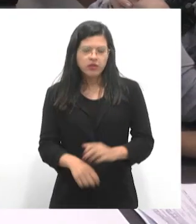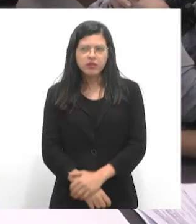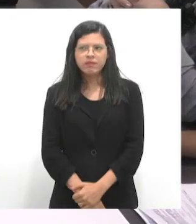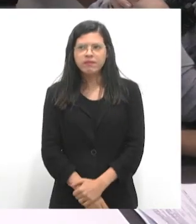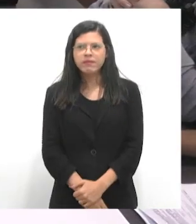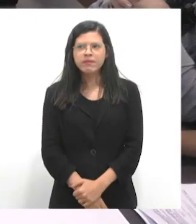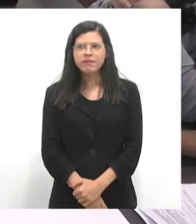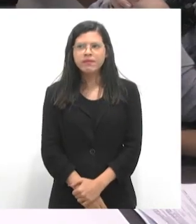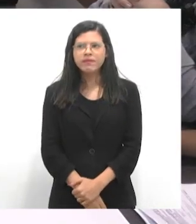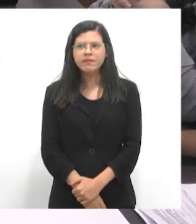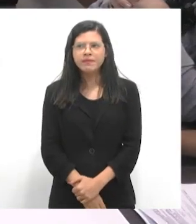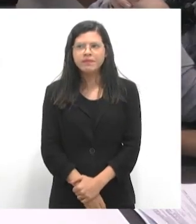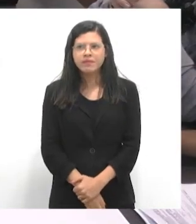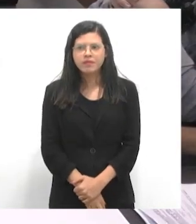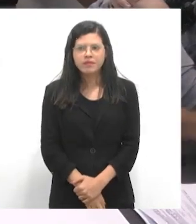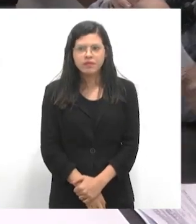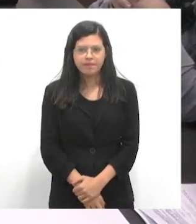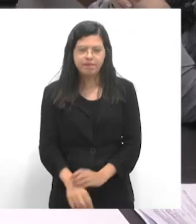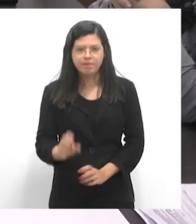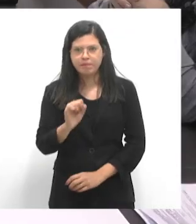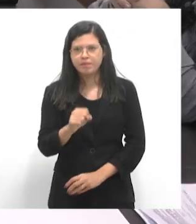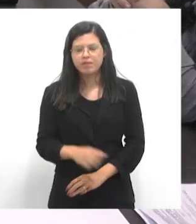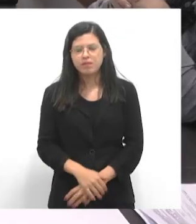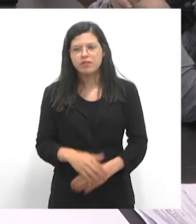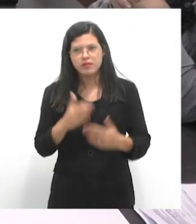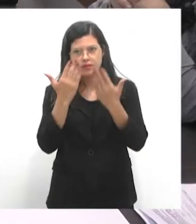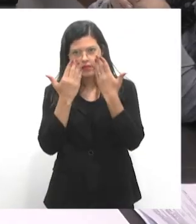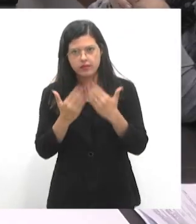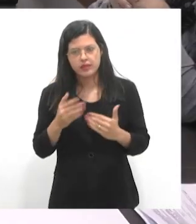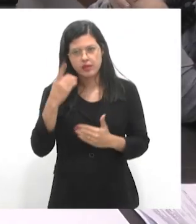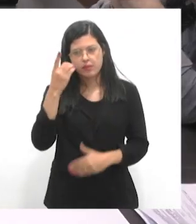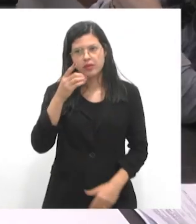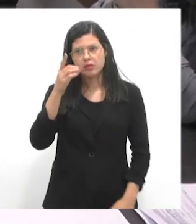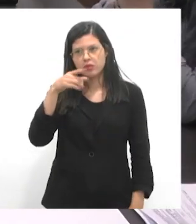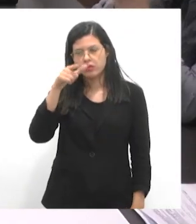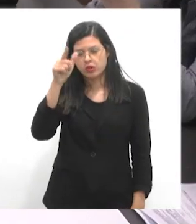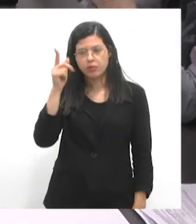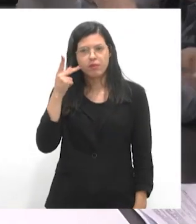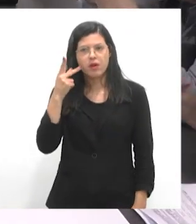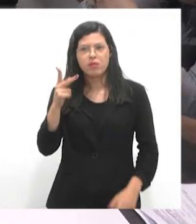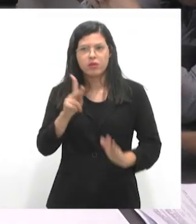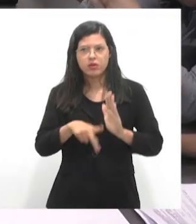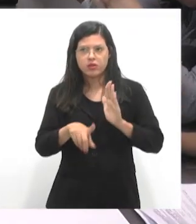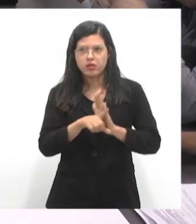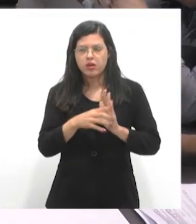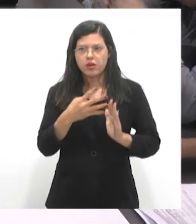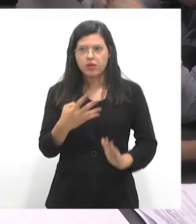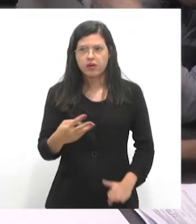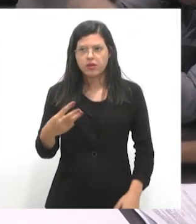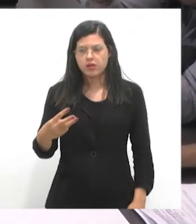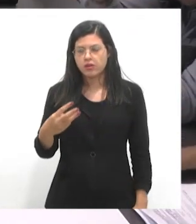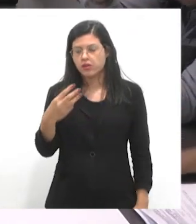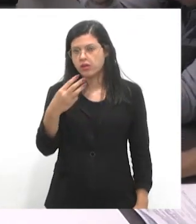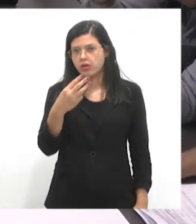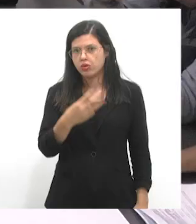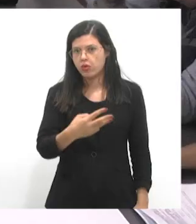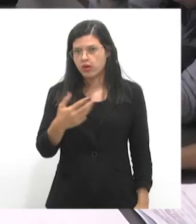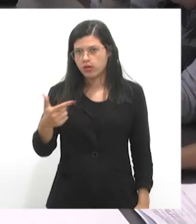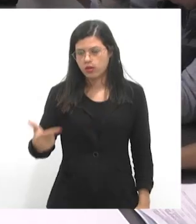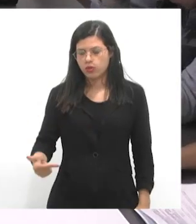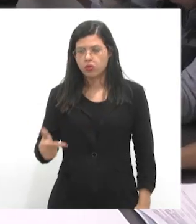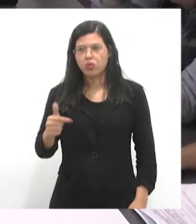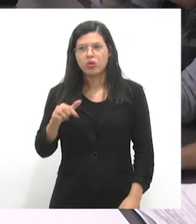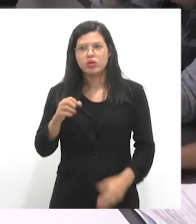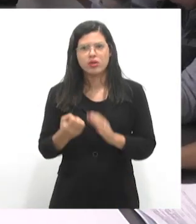Pedir vista? Sim. Então, vista para o deputado Luiz Paulo. 29 da pauta, projeto de lei 4201 de 24, de autoria do